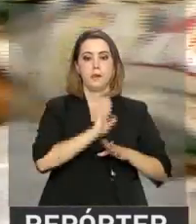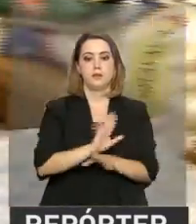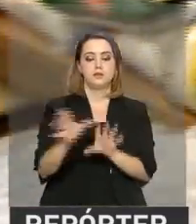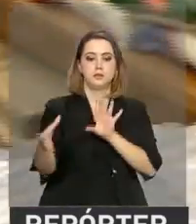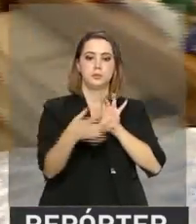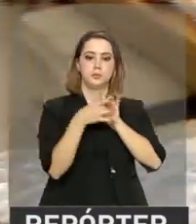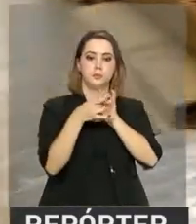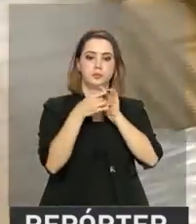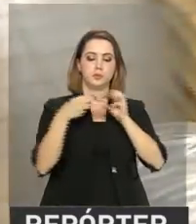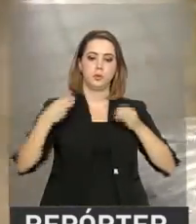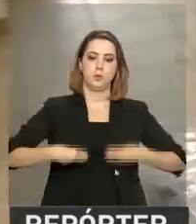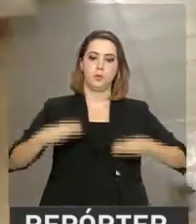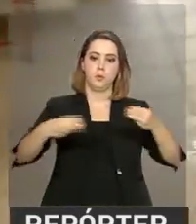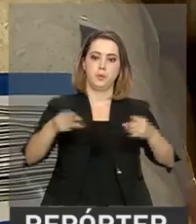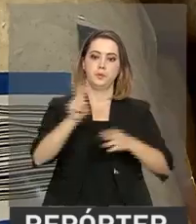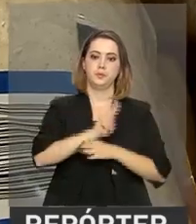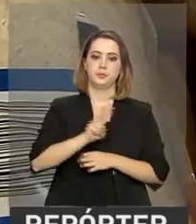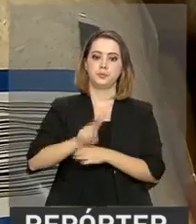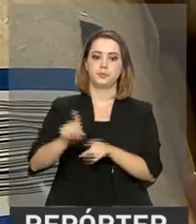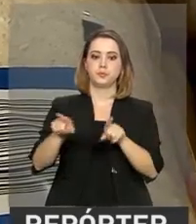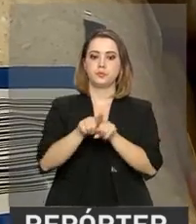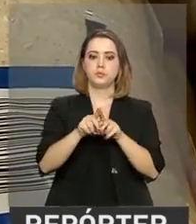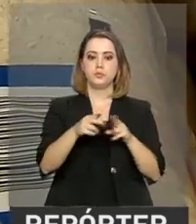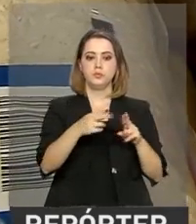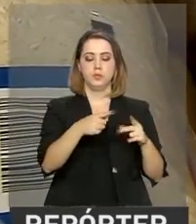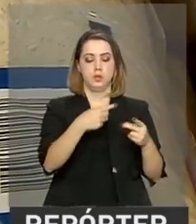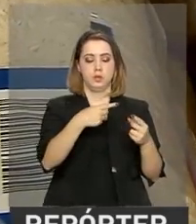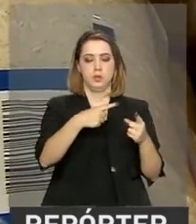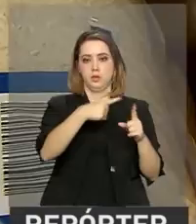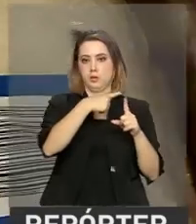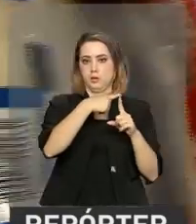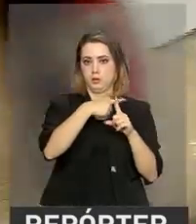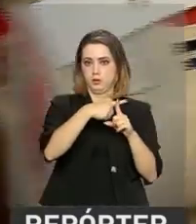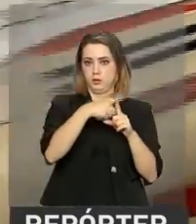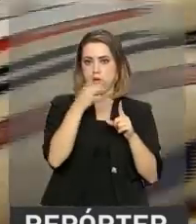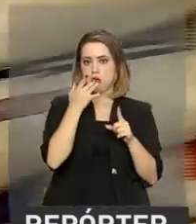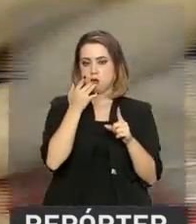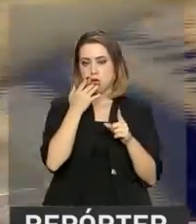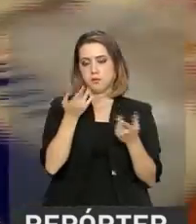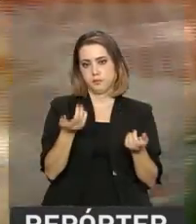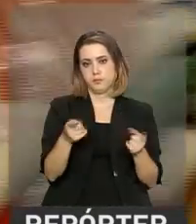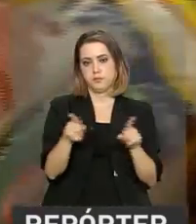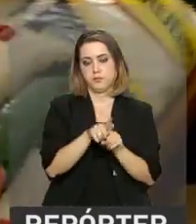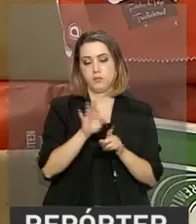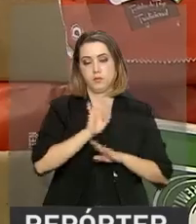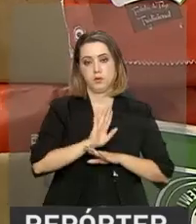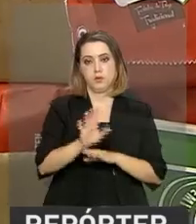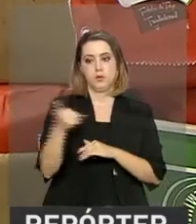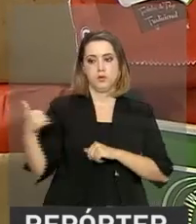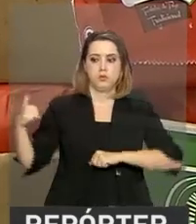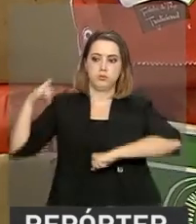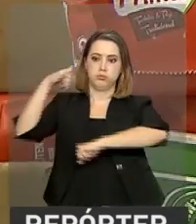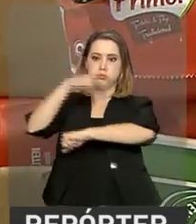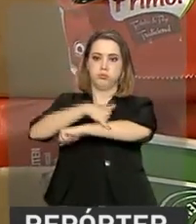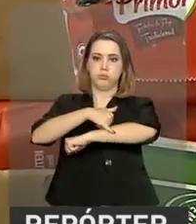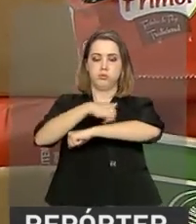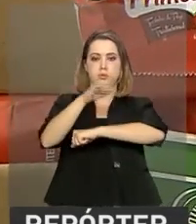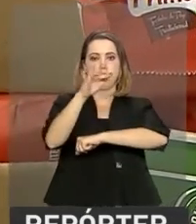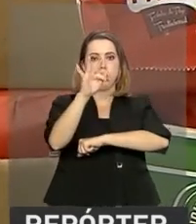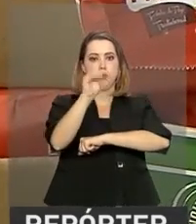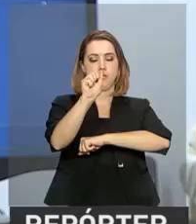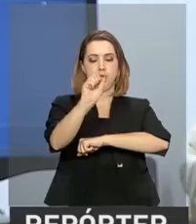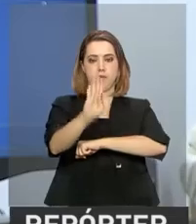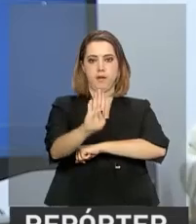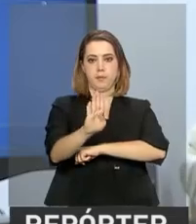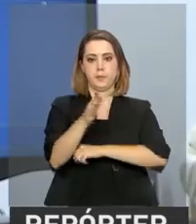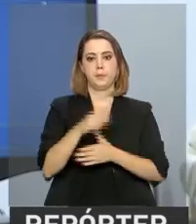o ministério da defesa ea cruz vermelha as doações serão transportados por uma aeronave da força aérea brasileira que já saiu em missão para o